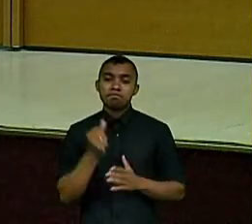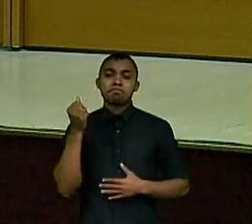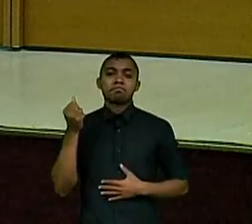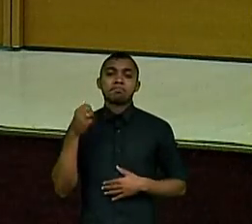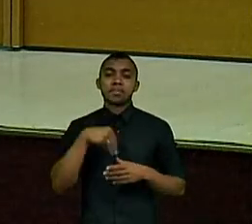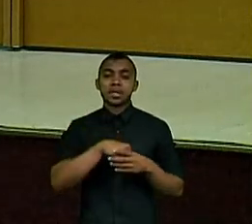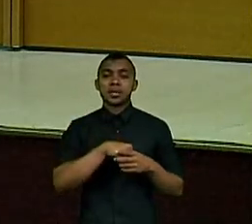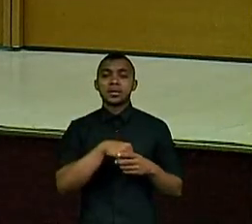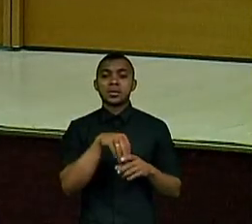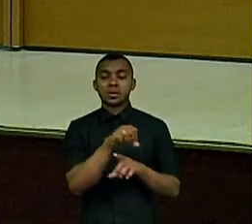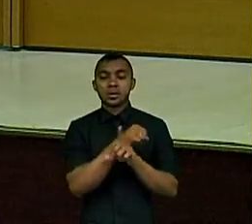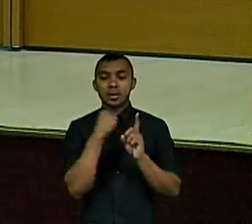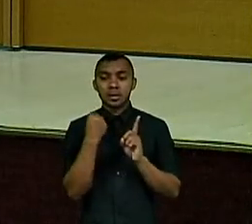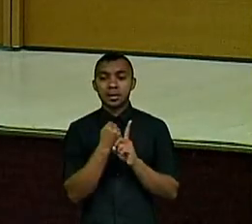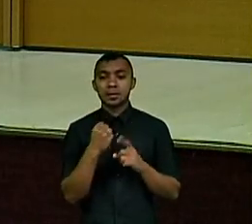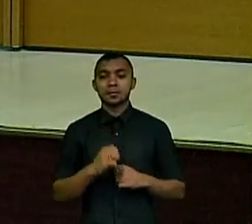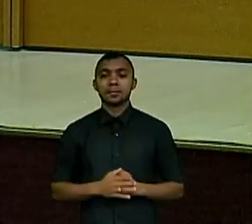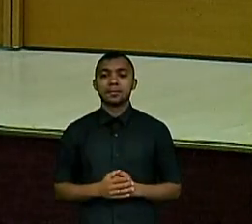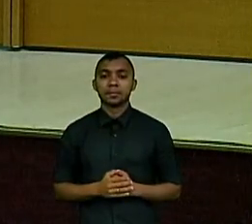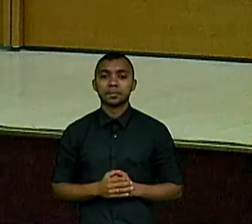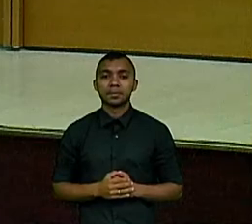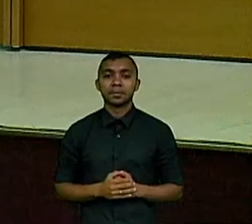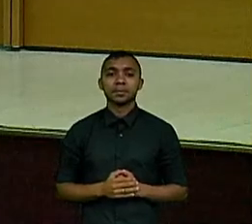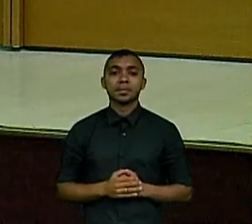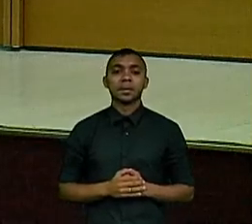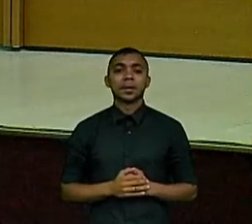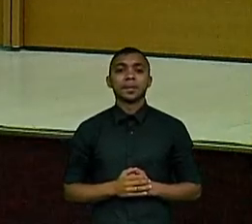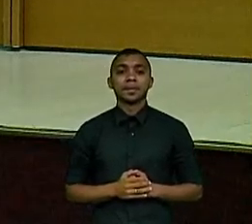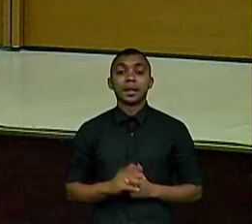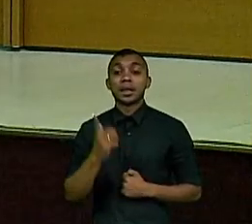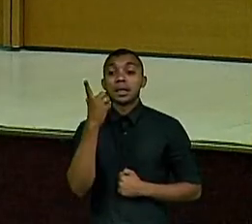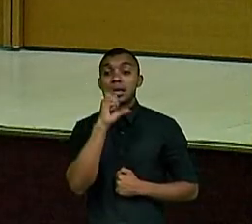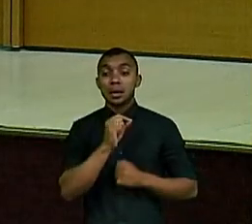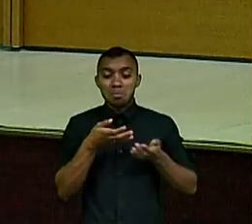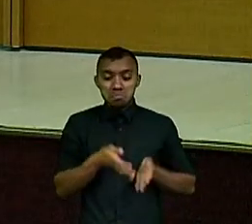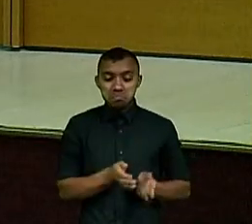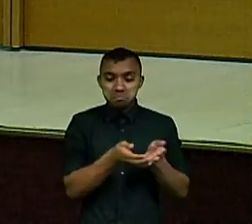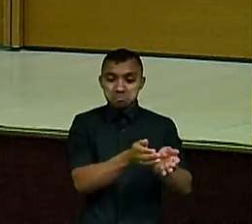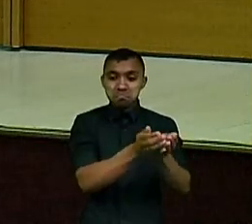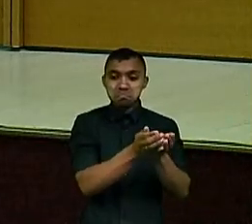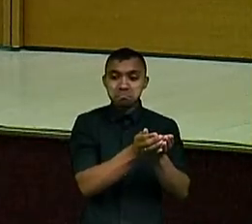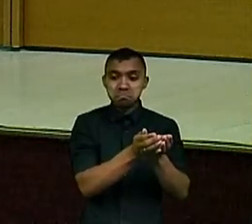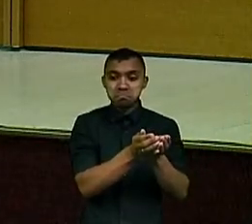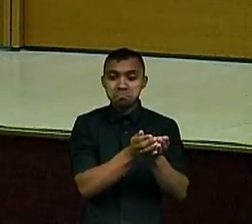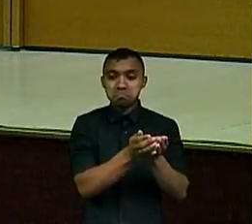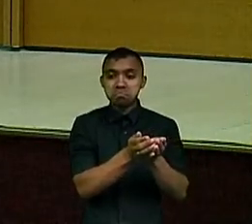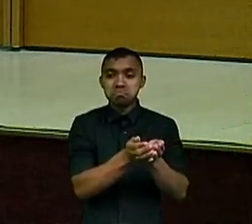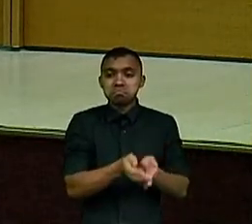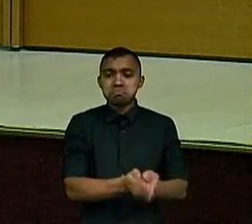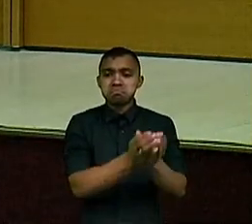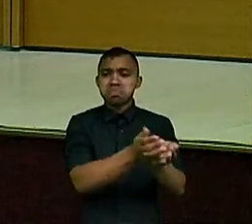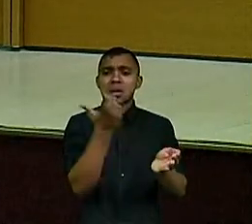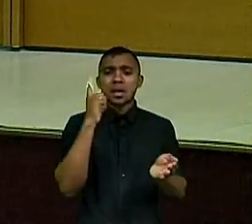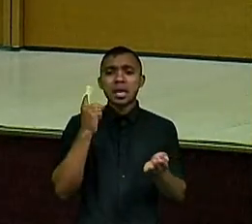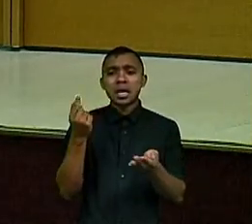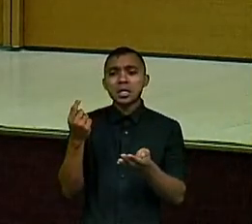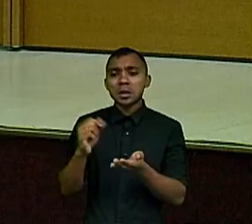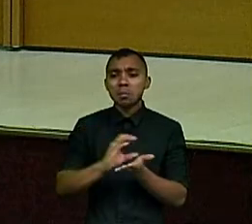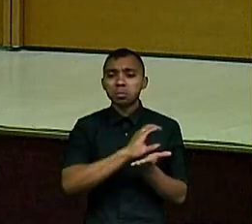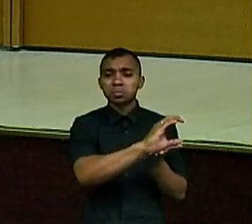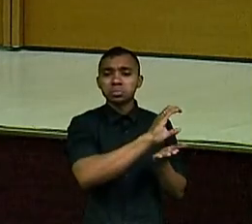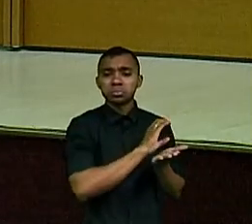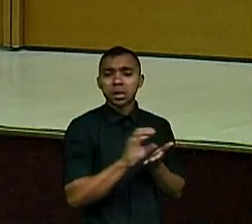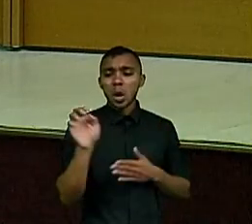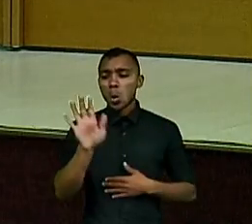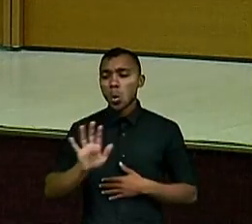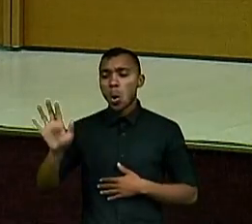quando citar vocês quem financiou as grandes navegações marítimas europeias que eram caríssimas da época mandar um navio da Europa